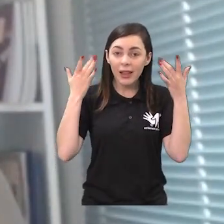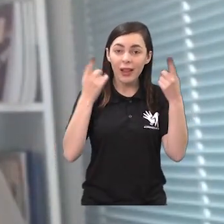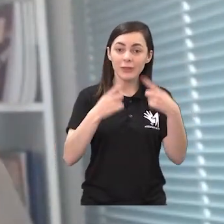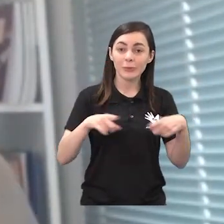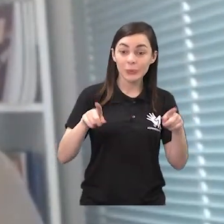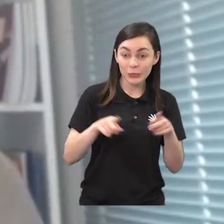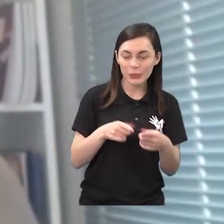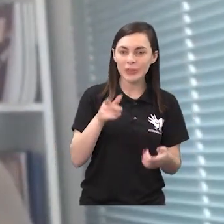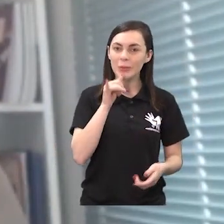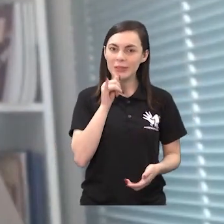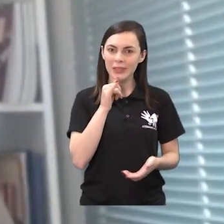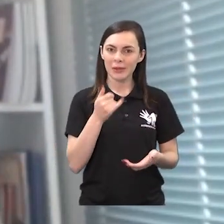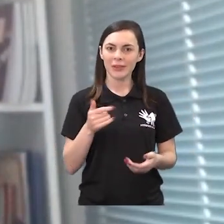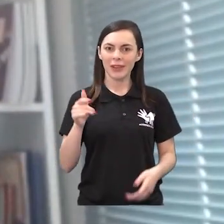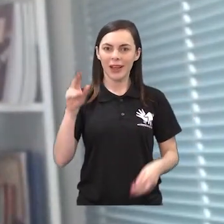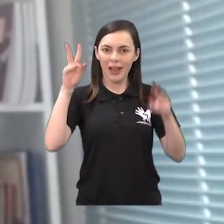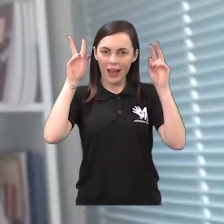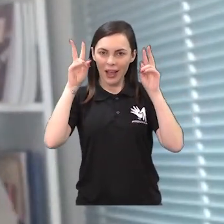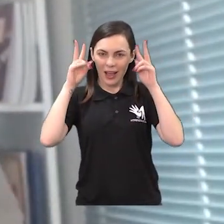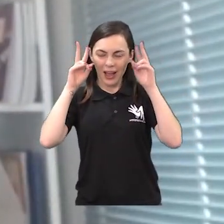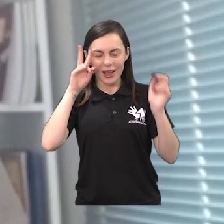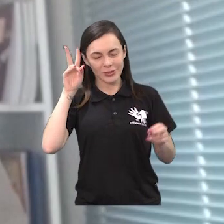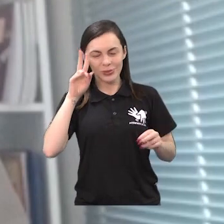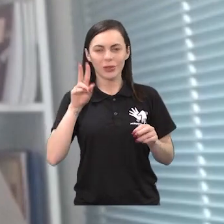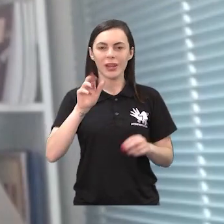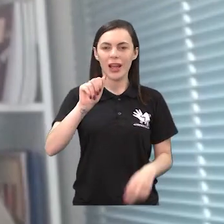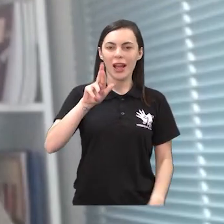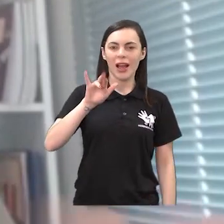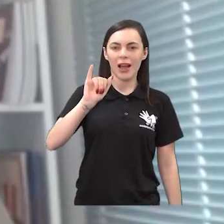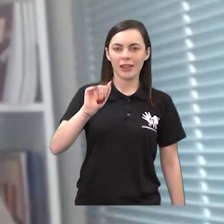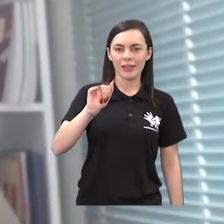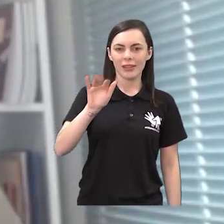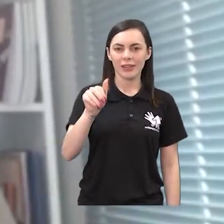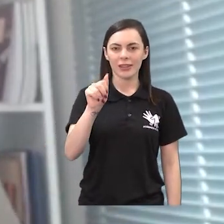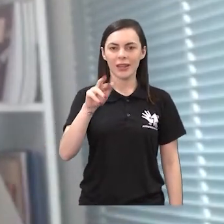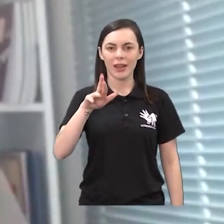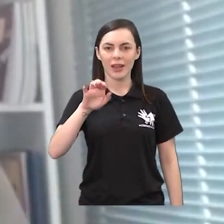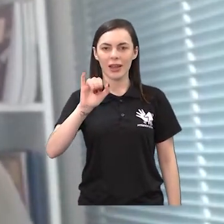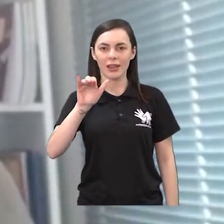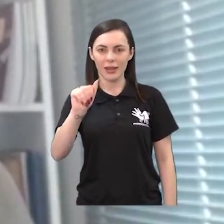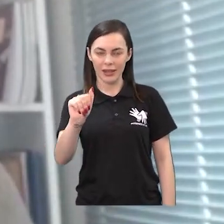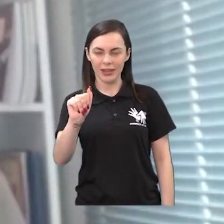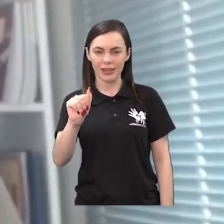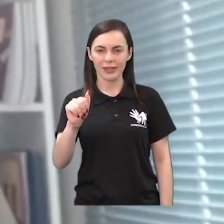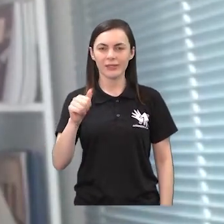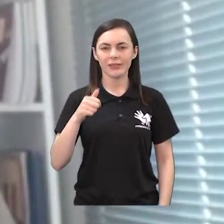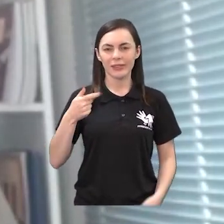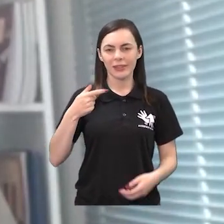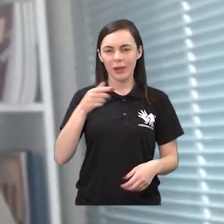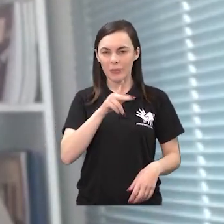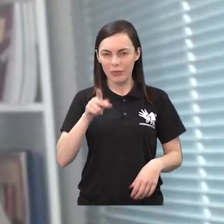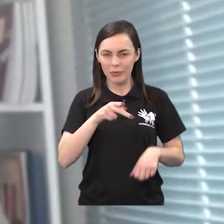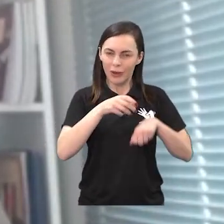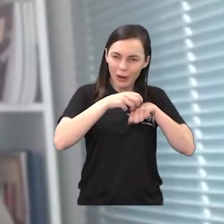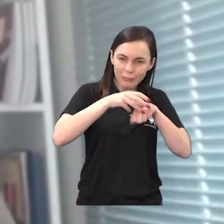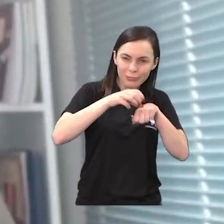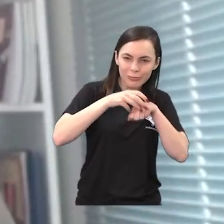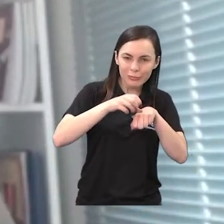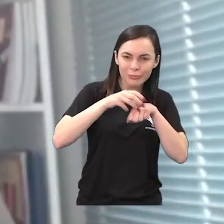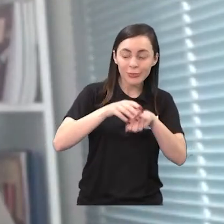teatro, da música, o Ari Areia, por exemplo. É, essa história que a professora Dayana contou para vocês,